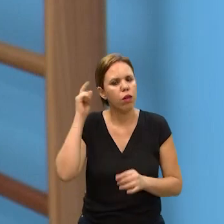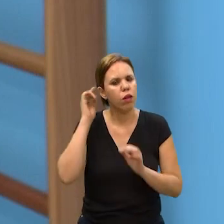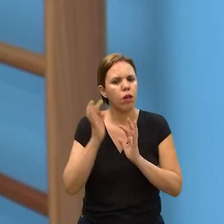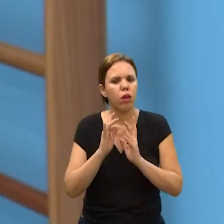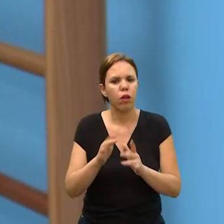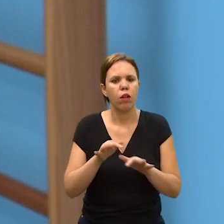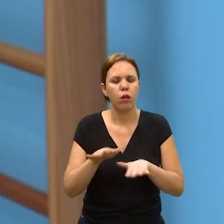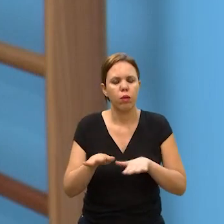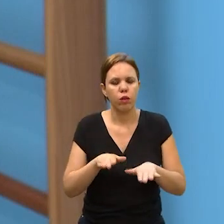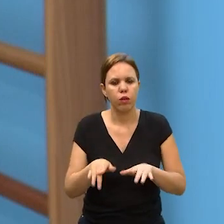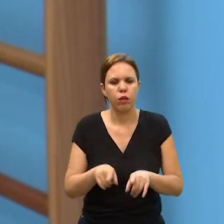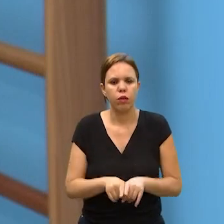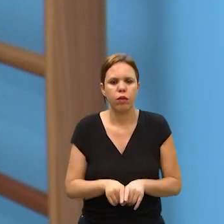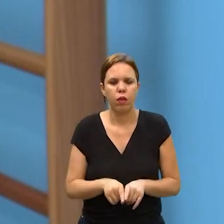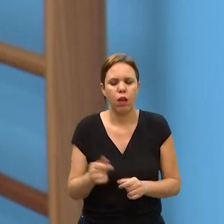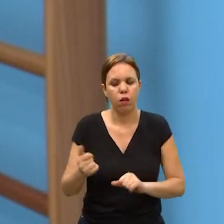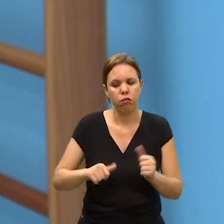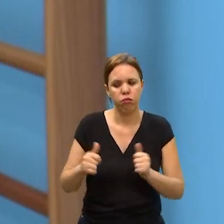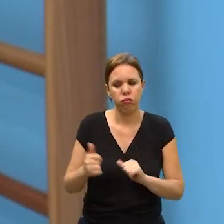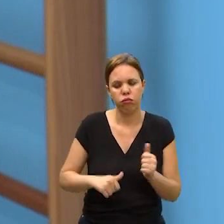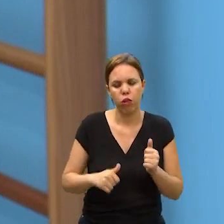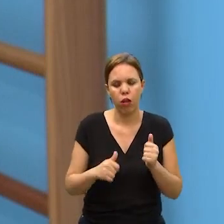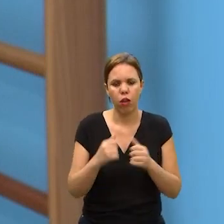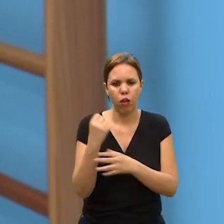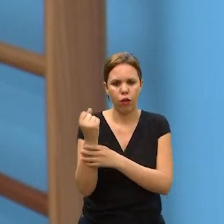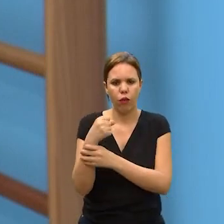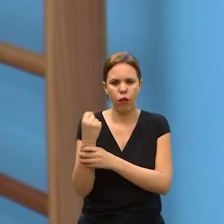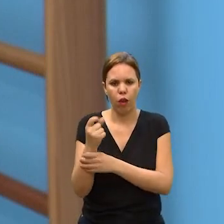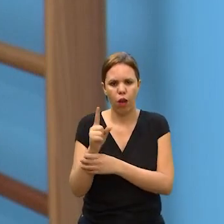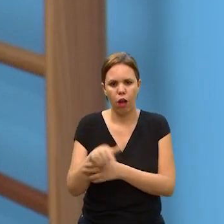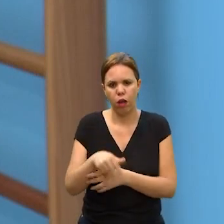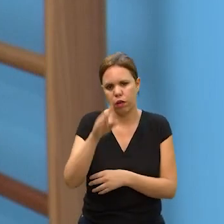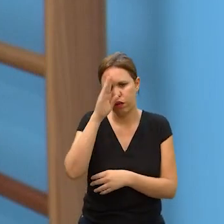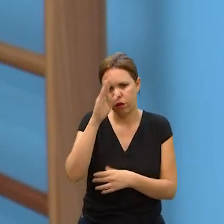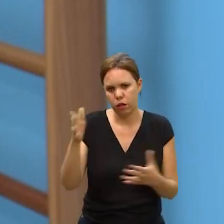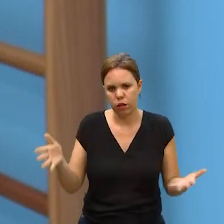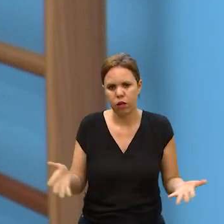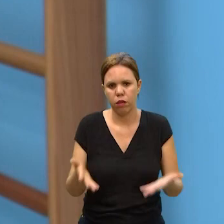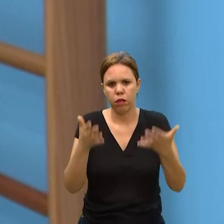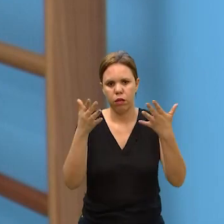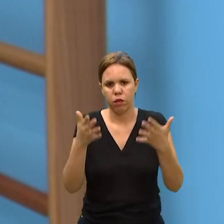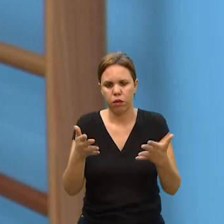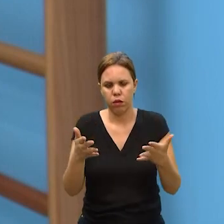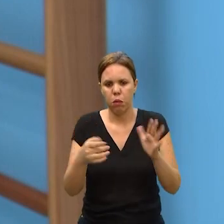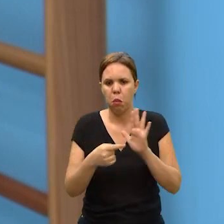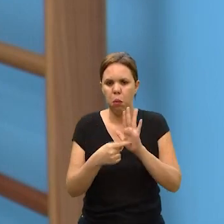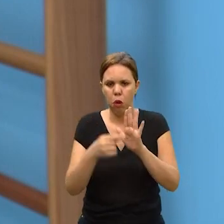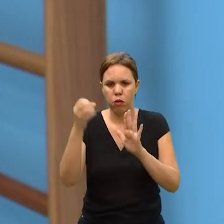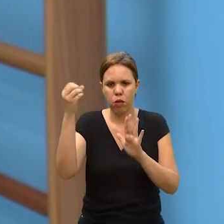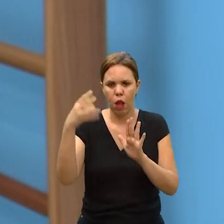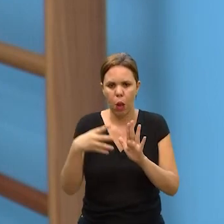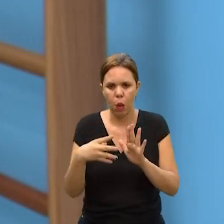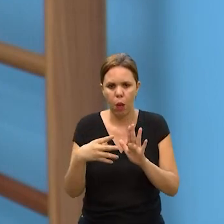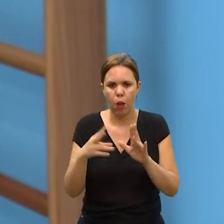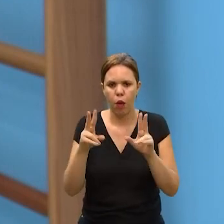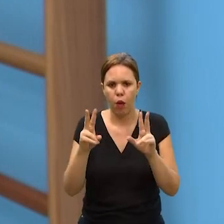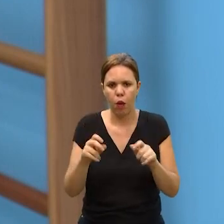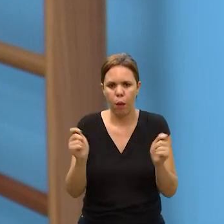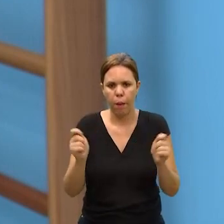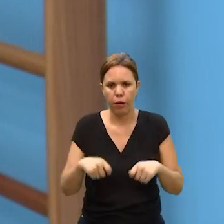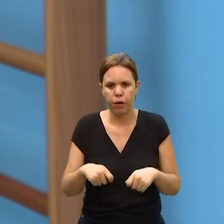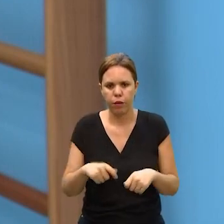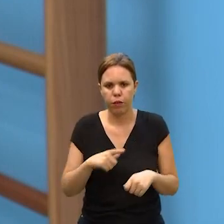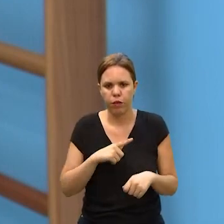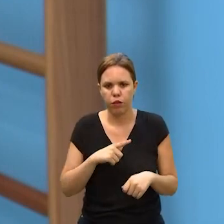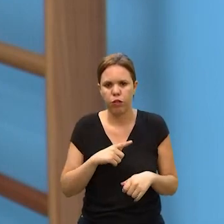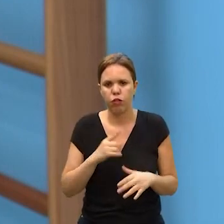atraso neuropsicomotor. E muitas vezes essa avaliação do fisioterapeuta é primordial para levantar, né, para acender essa luzinha em relação